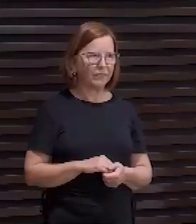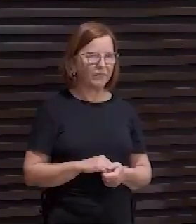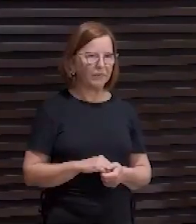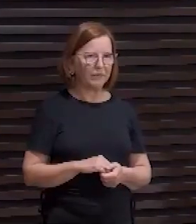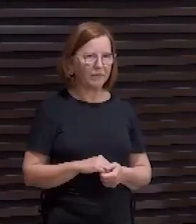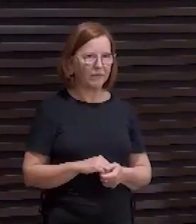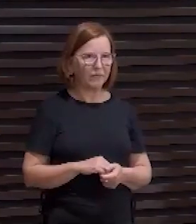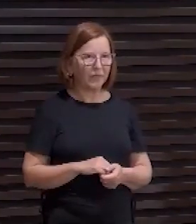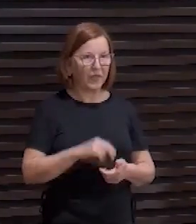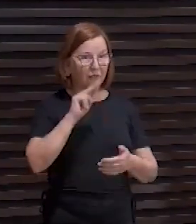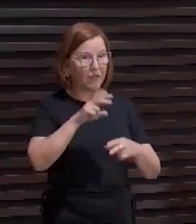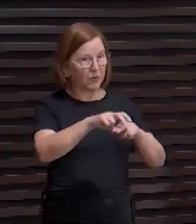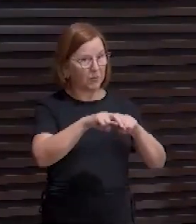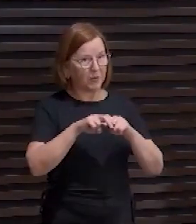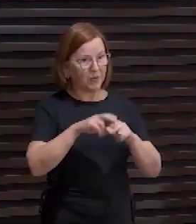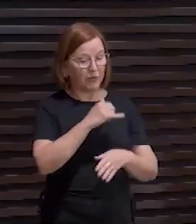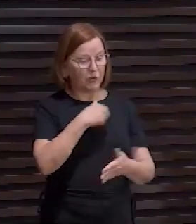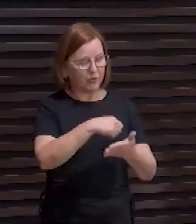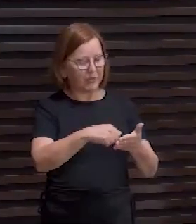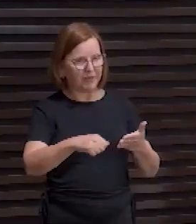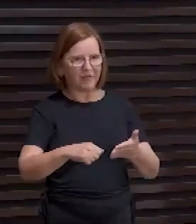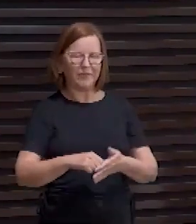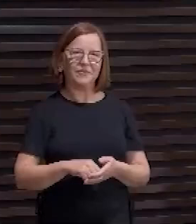Olha o porquê que João escreveu.